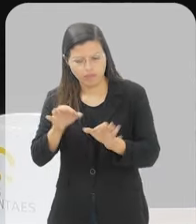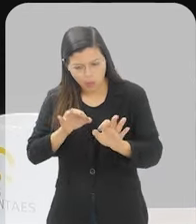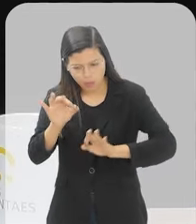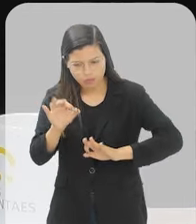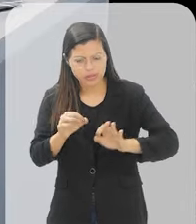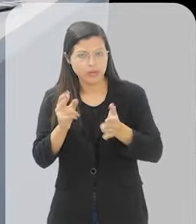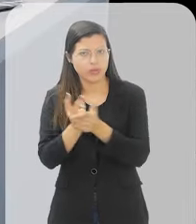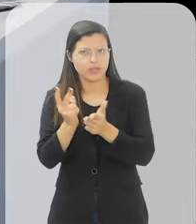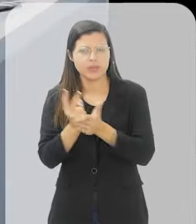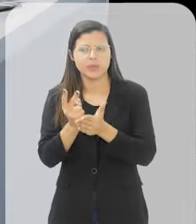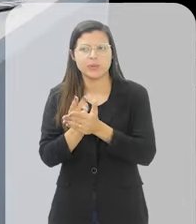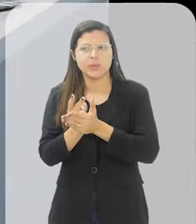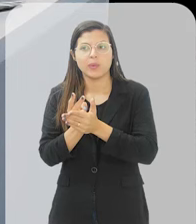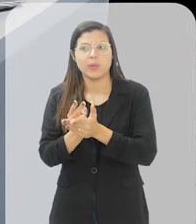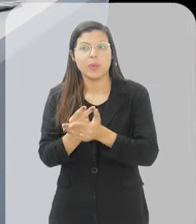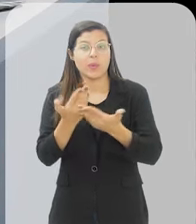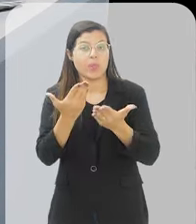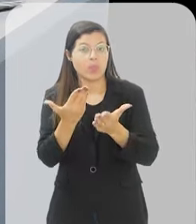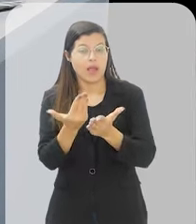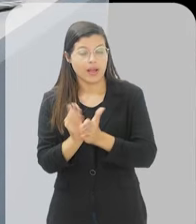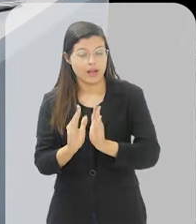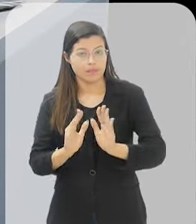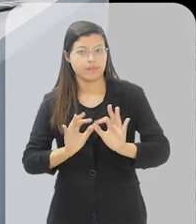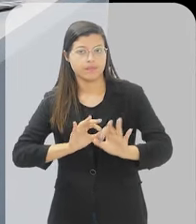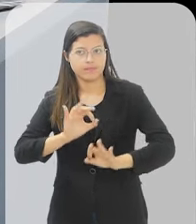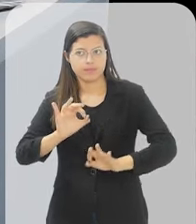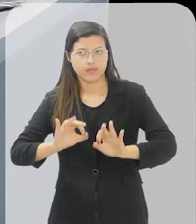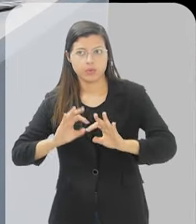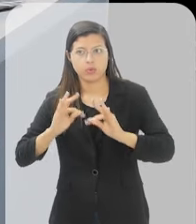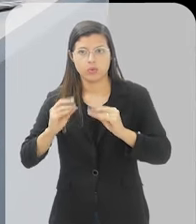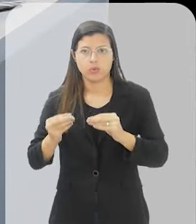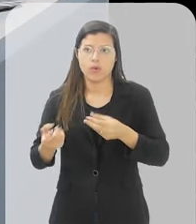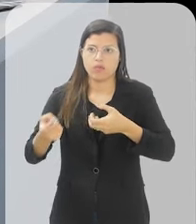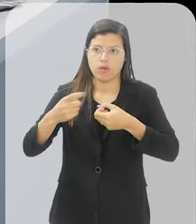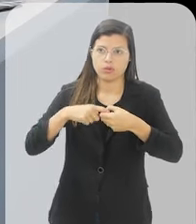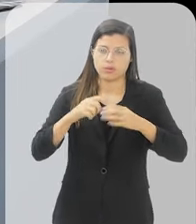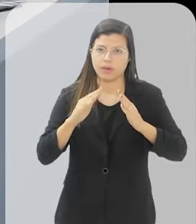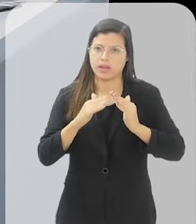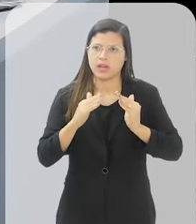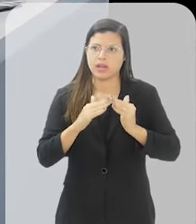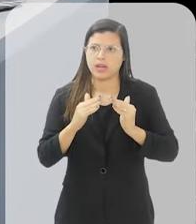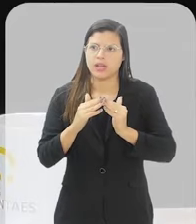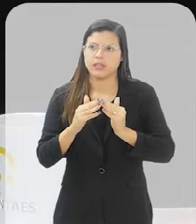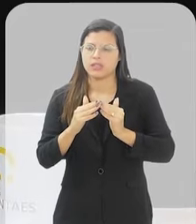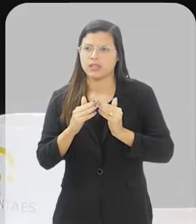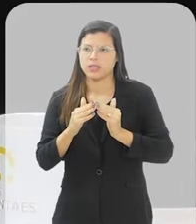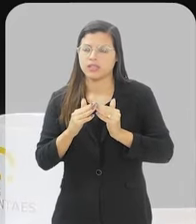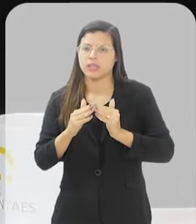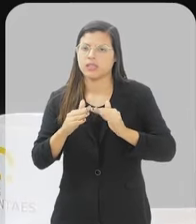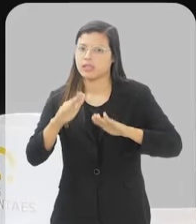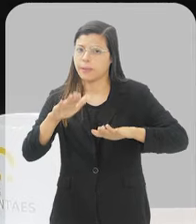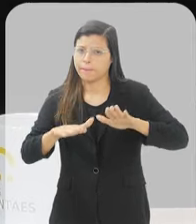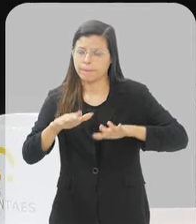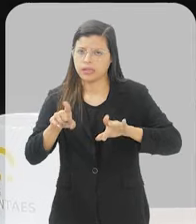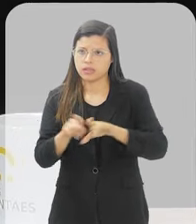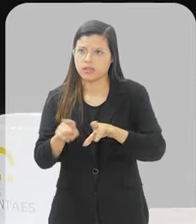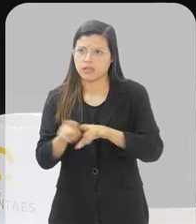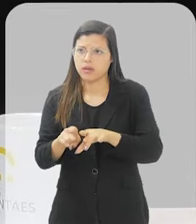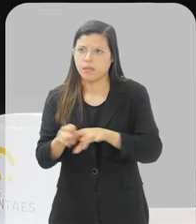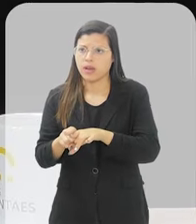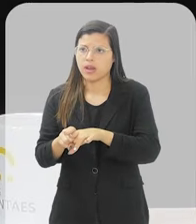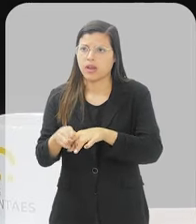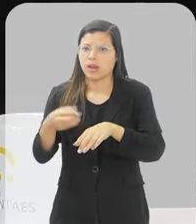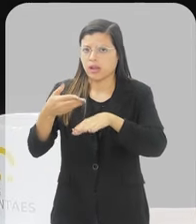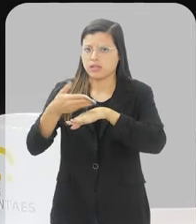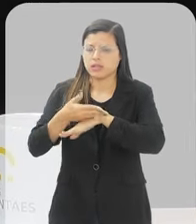Em cima do cima do carro. carro. E aí quando acaba de montar aquilo tudo, ou eu volto para casa, dependendo da ordem de entrada